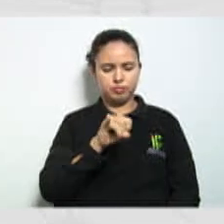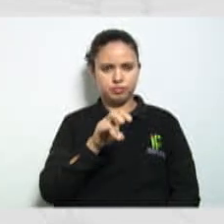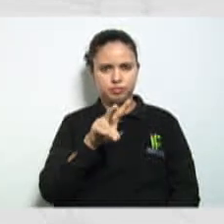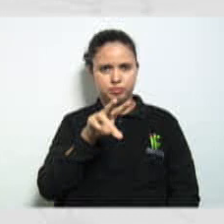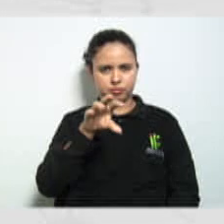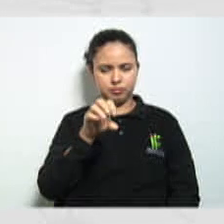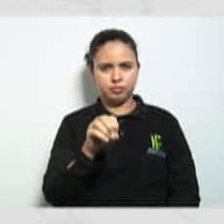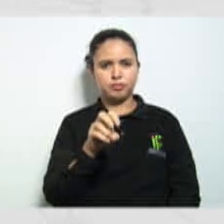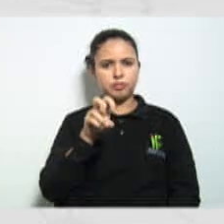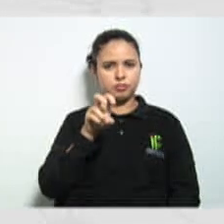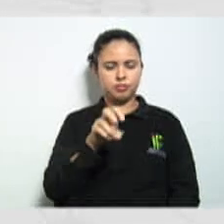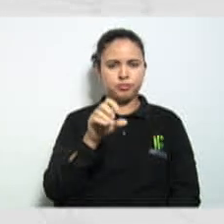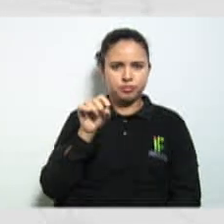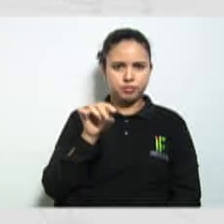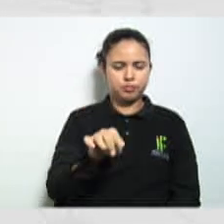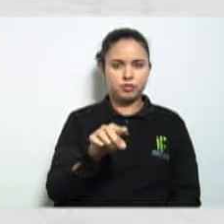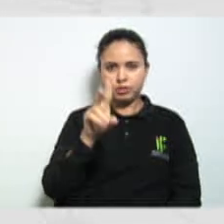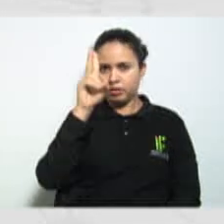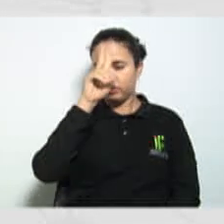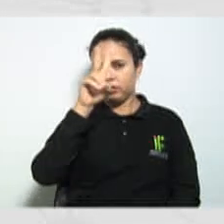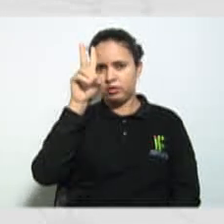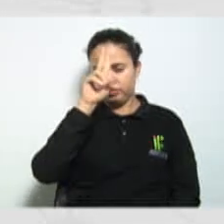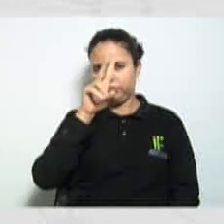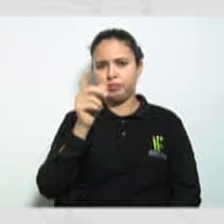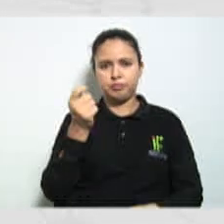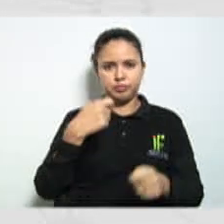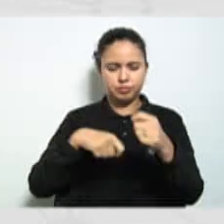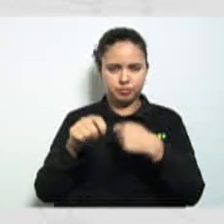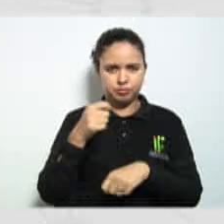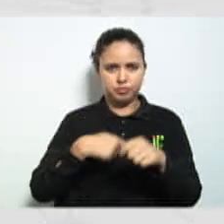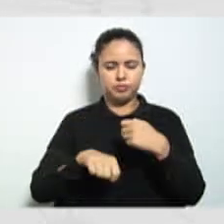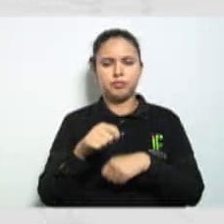ser igual. Lembrando, quando o administrador for